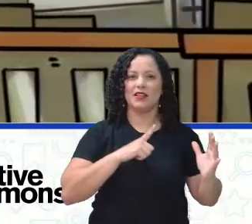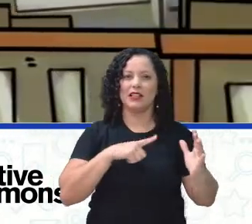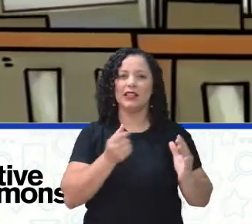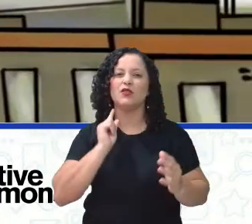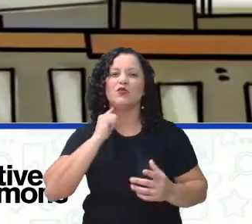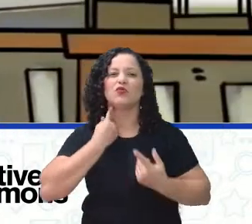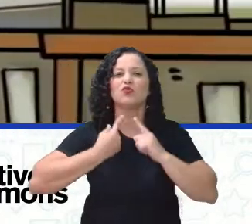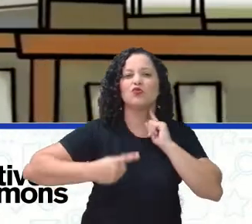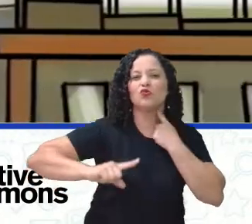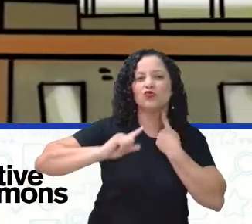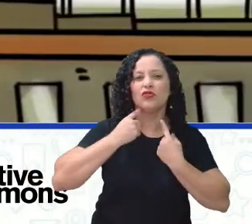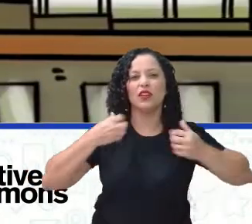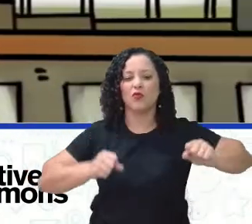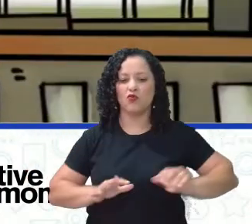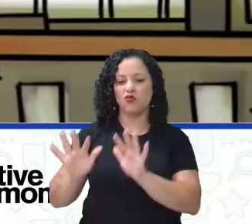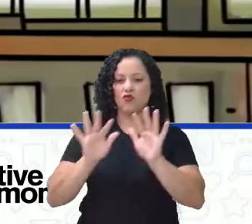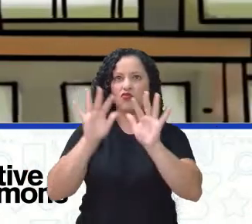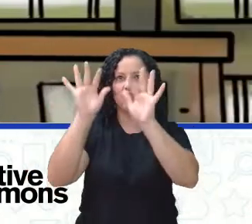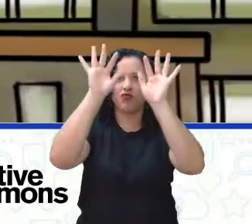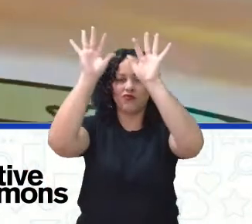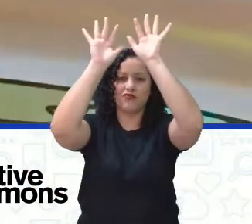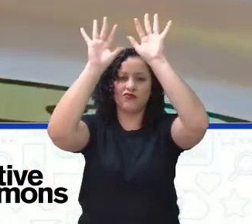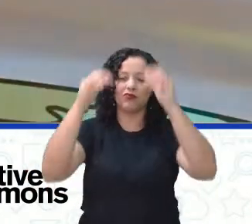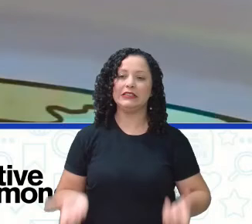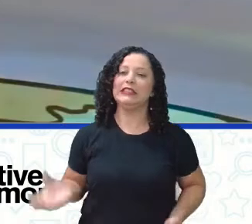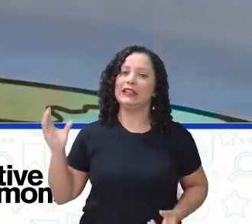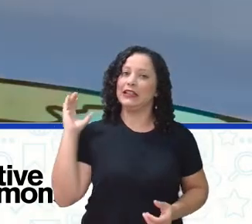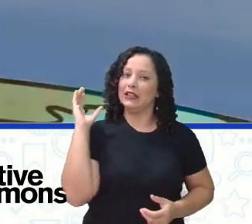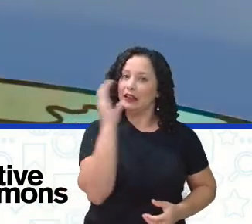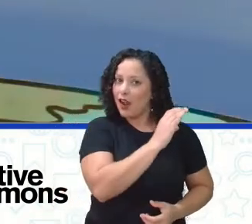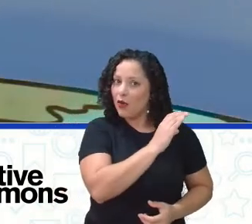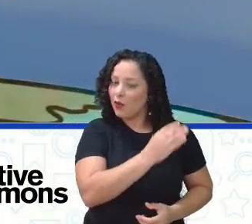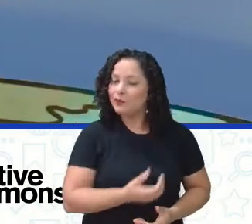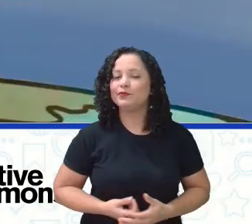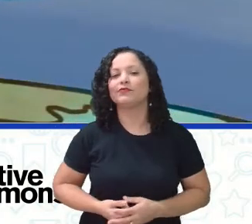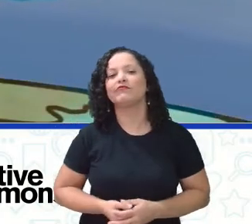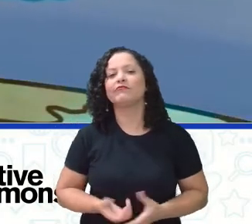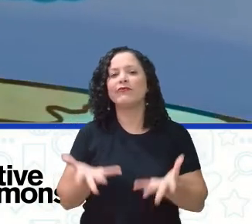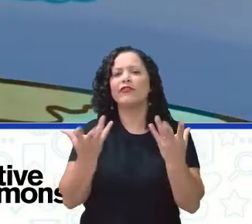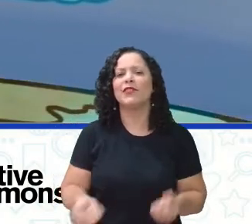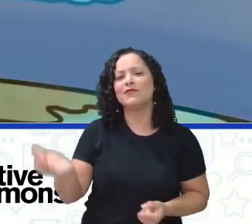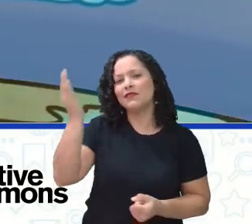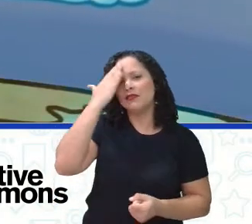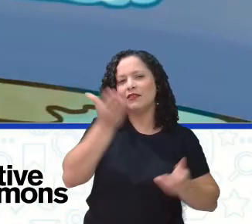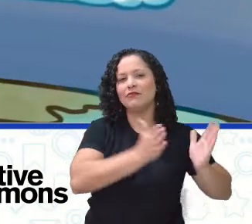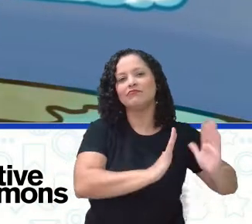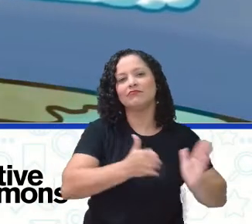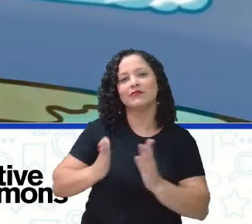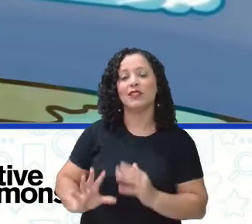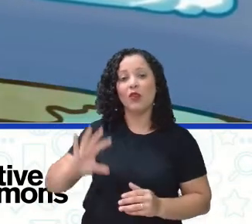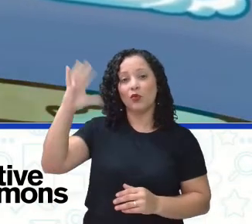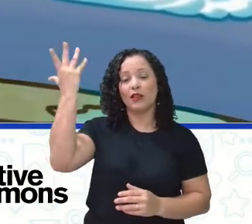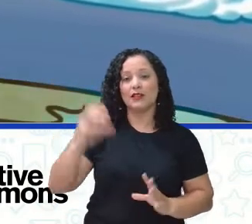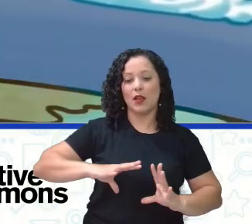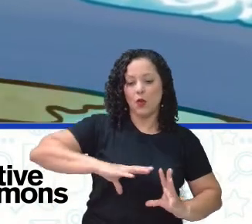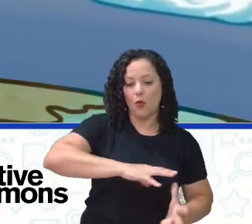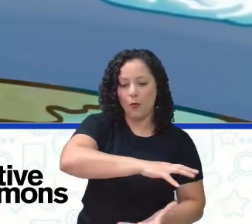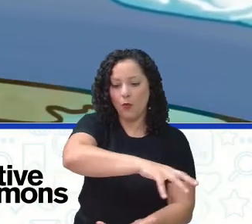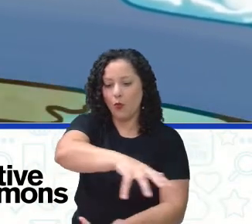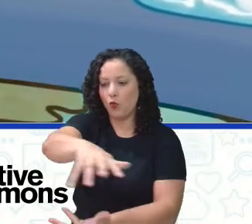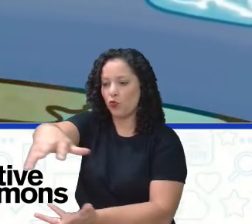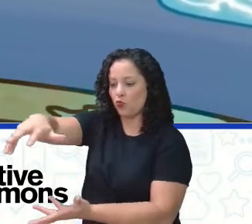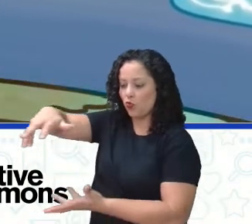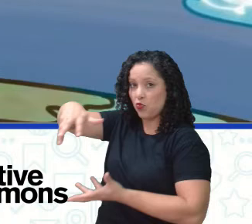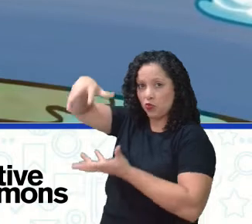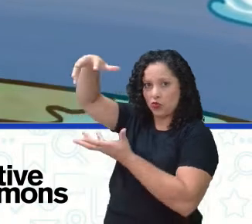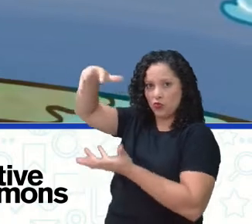atmosfera, elevando a temperatura da Terra. Vamos entender como isso acontece. A Terra é aquecida por um fenômeno